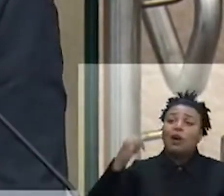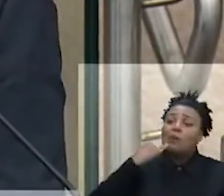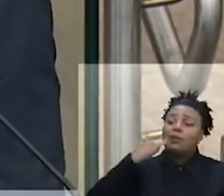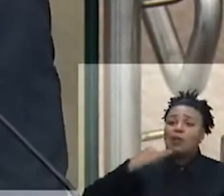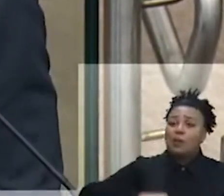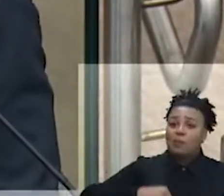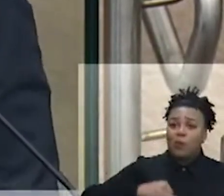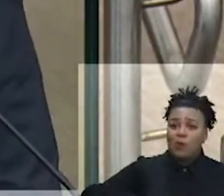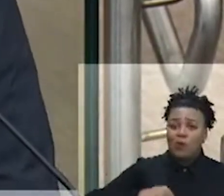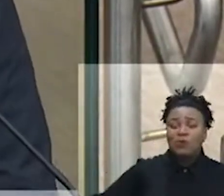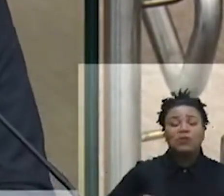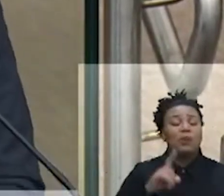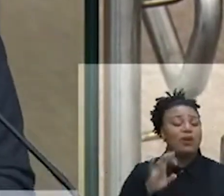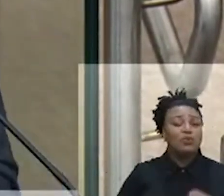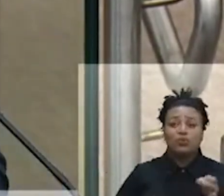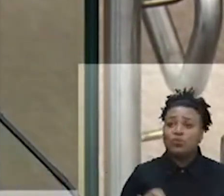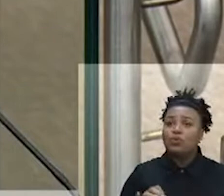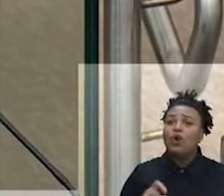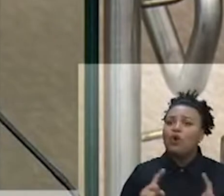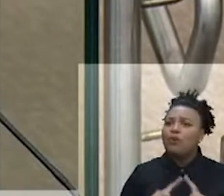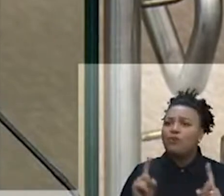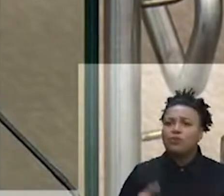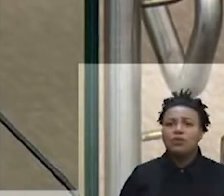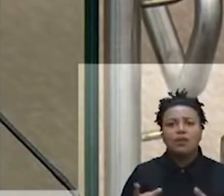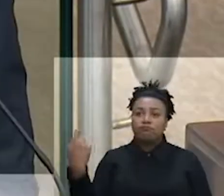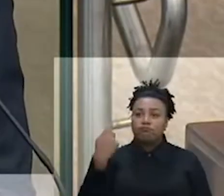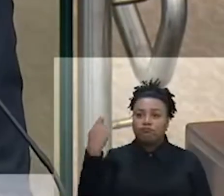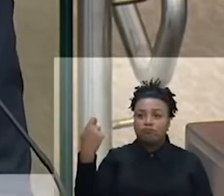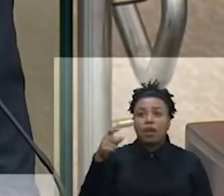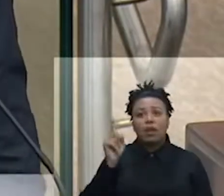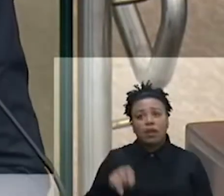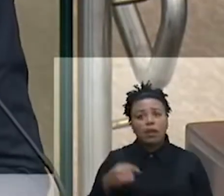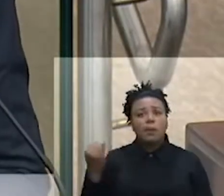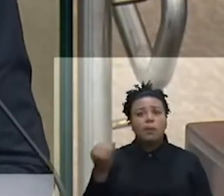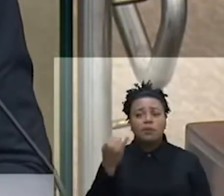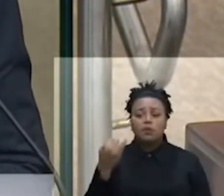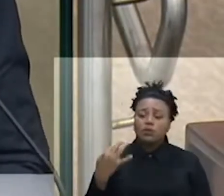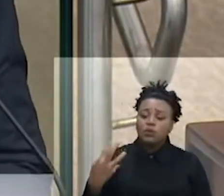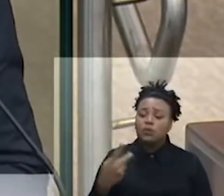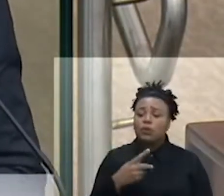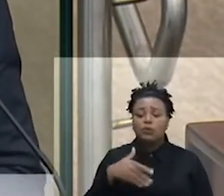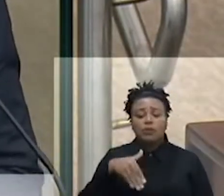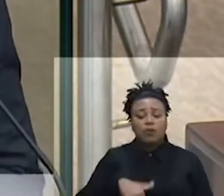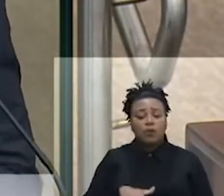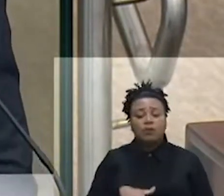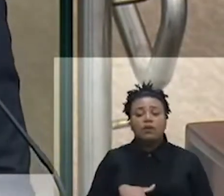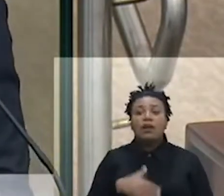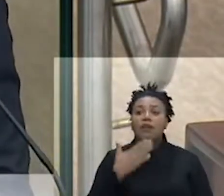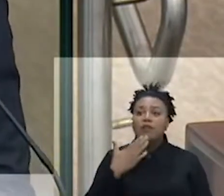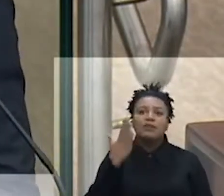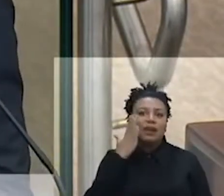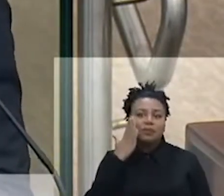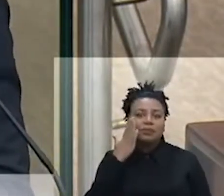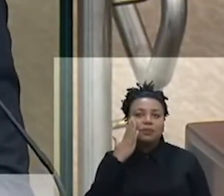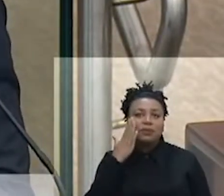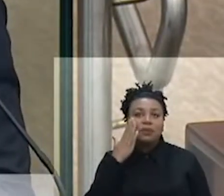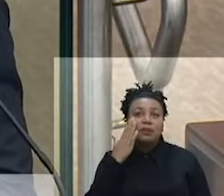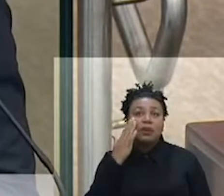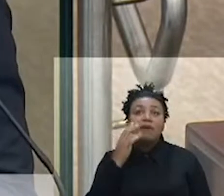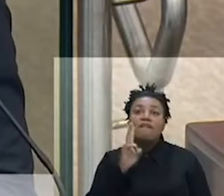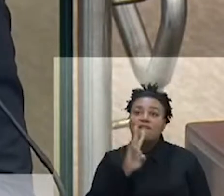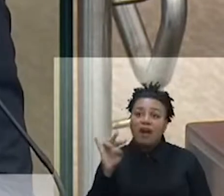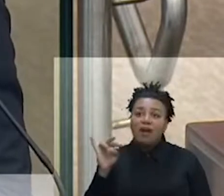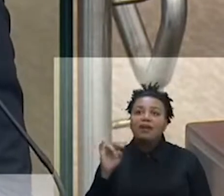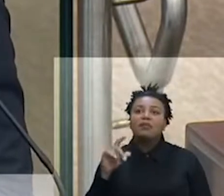imposto, injusto com os servidores que ganham menos. E é importante que todos que votem a favor disso sabem,